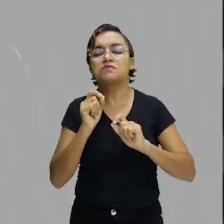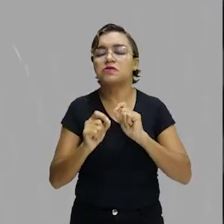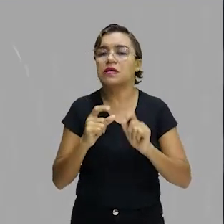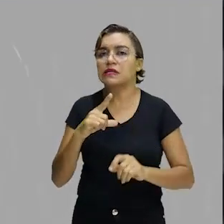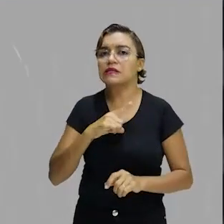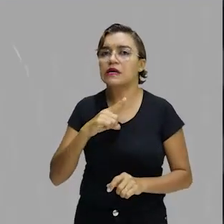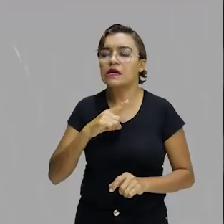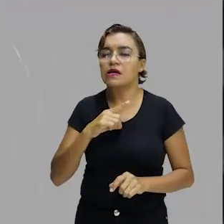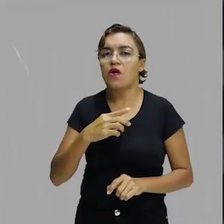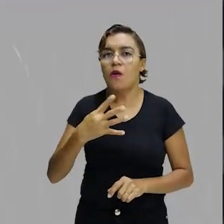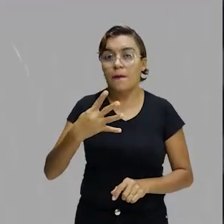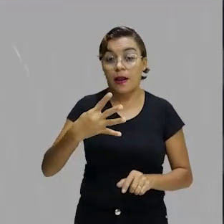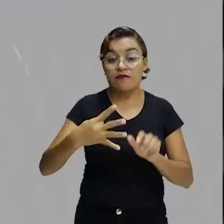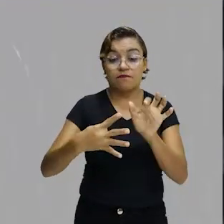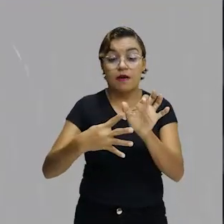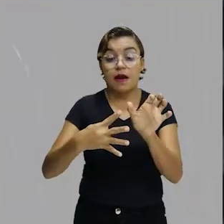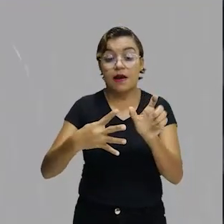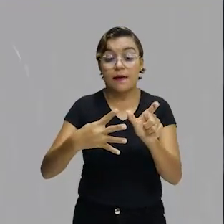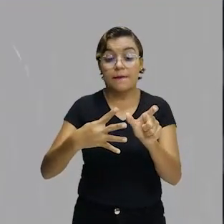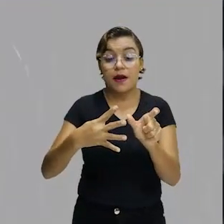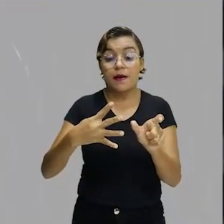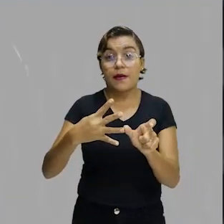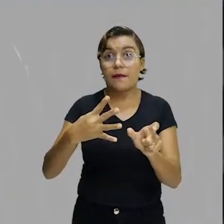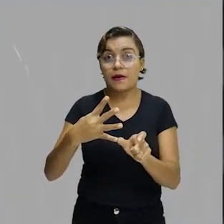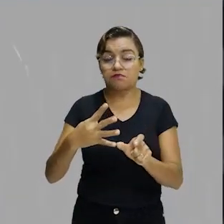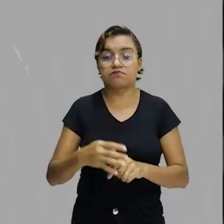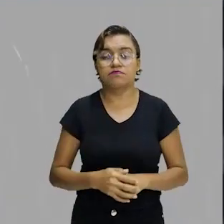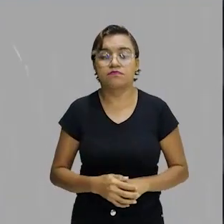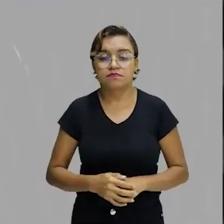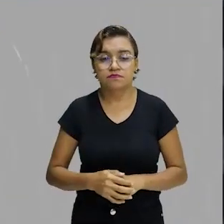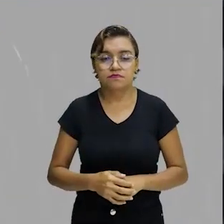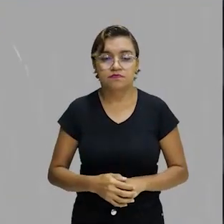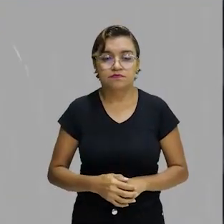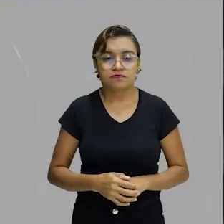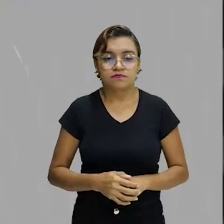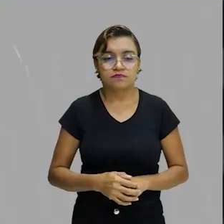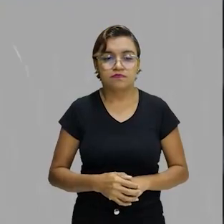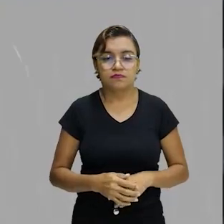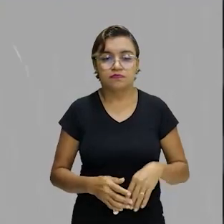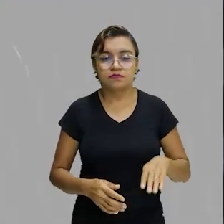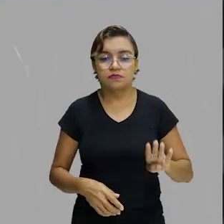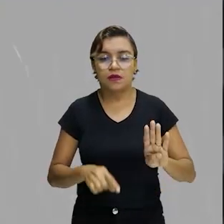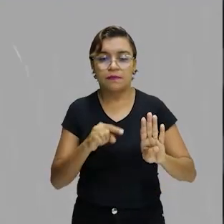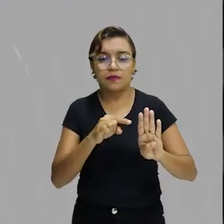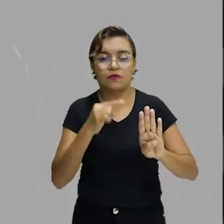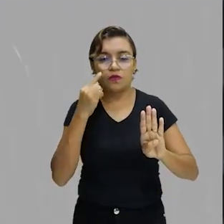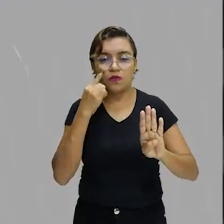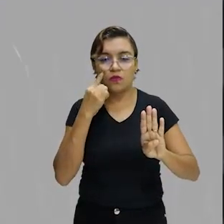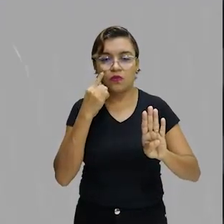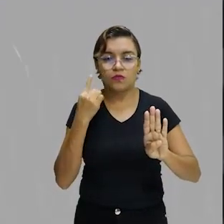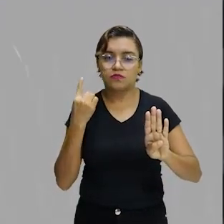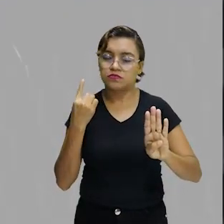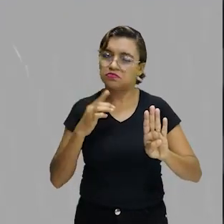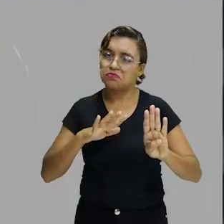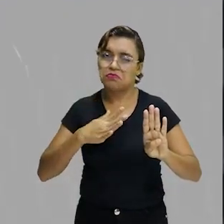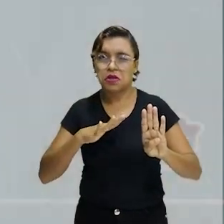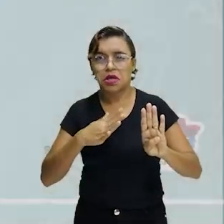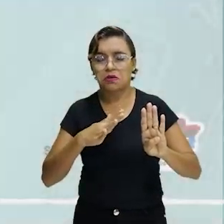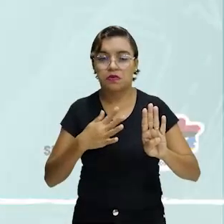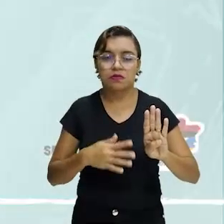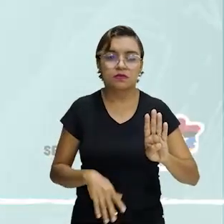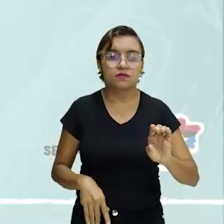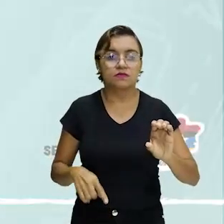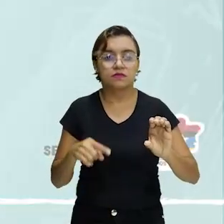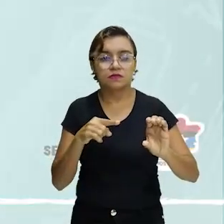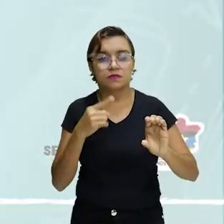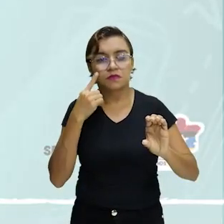nós temos 4 termos. Tá? Os termos maior e menor nunca devem ter maior extensão. Esta aqui até que está tranquila. O